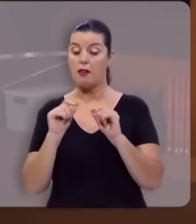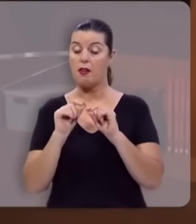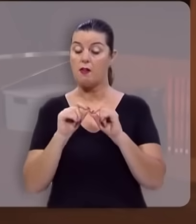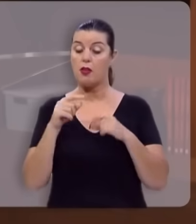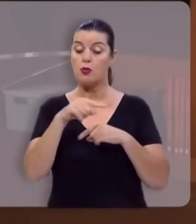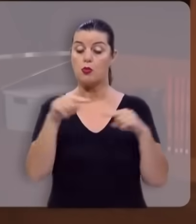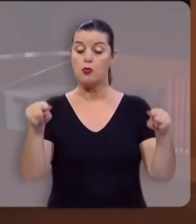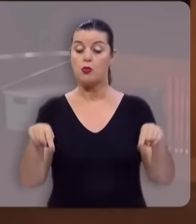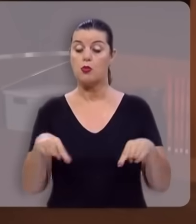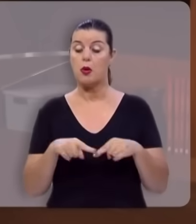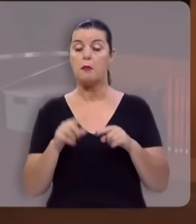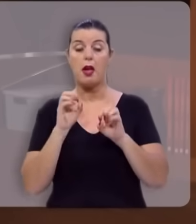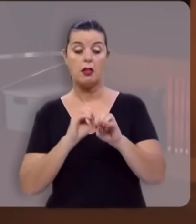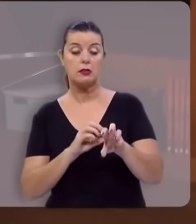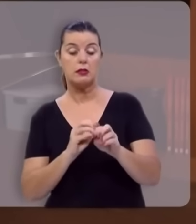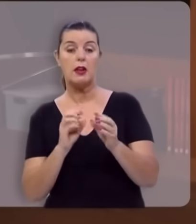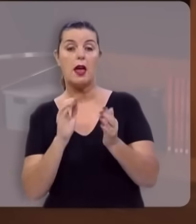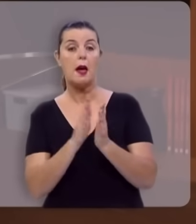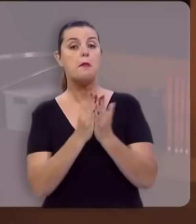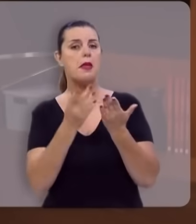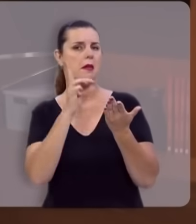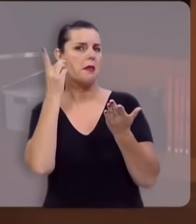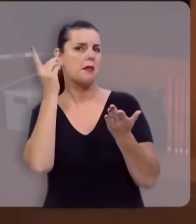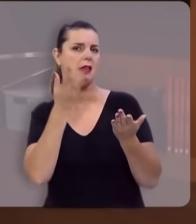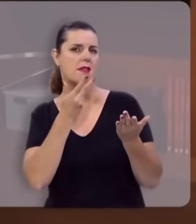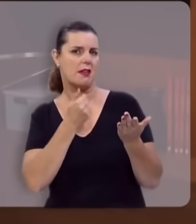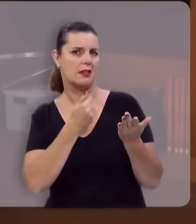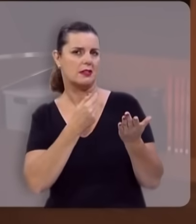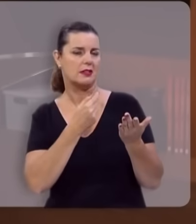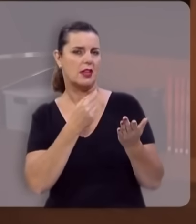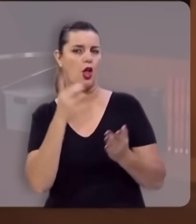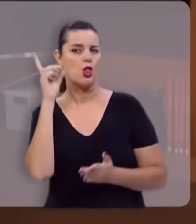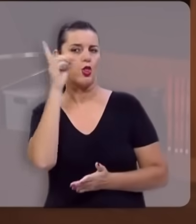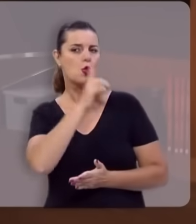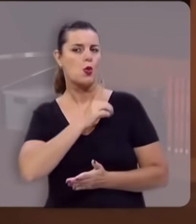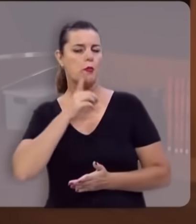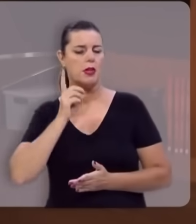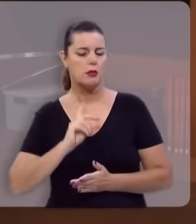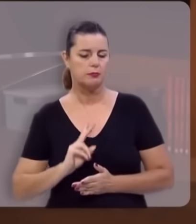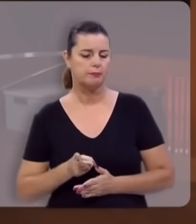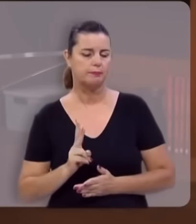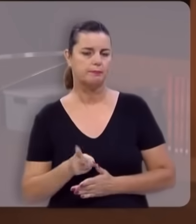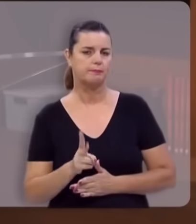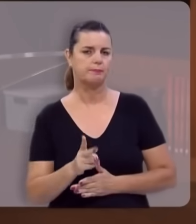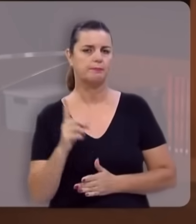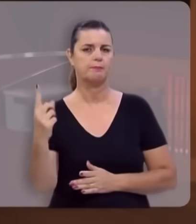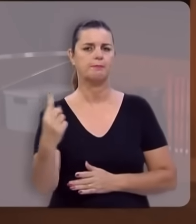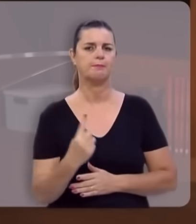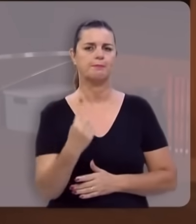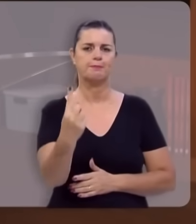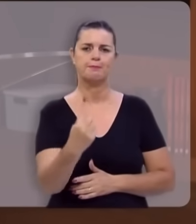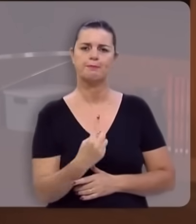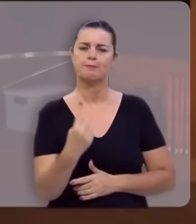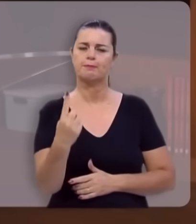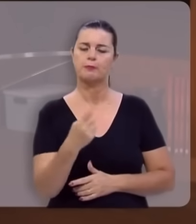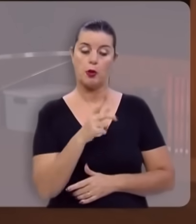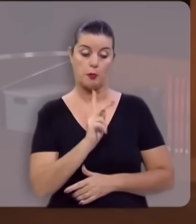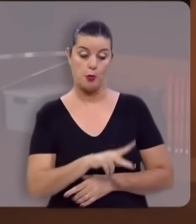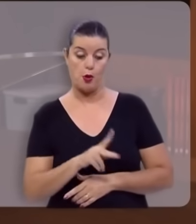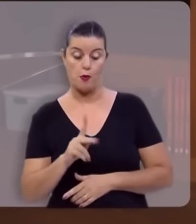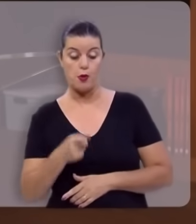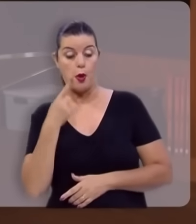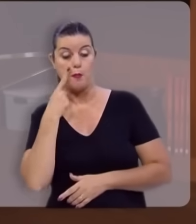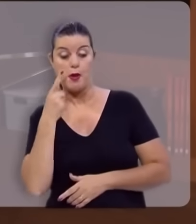para ensinar a Bíblia para essas crianças. E elas vinham, domingo após domingo. Aquele professor